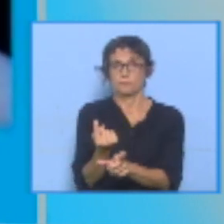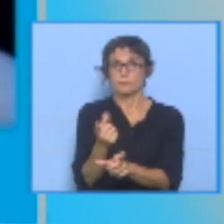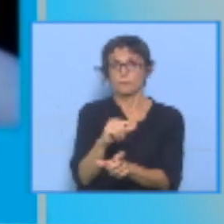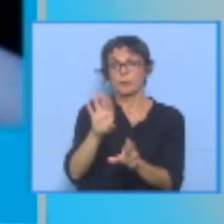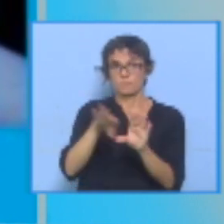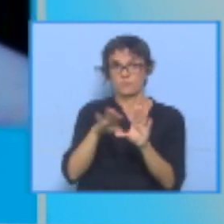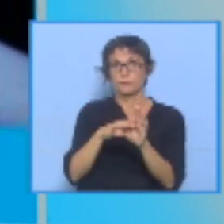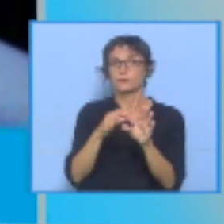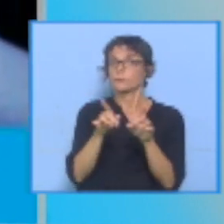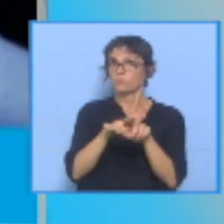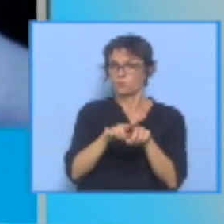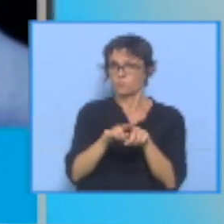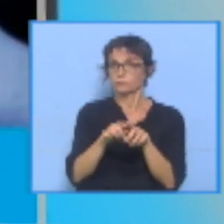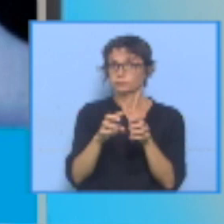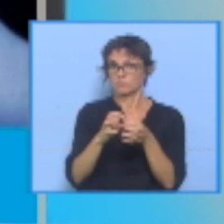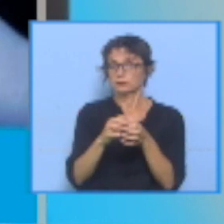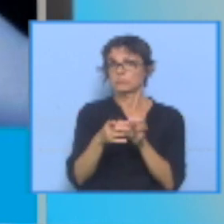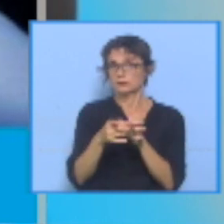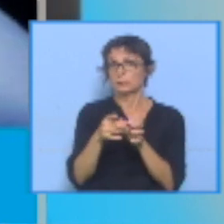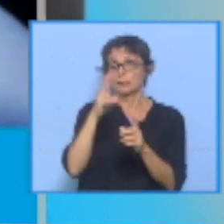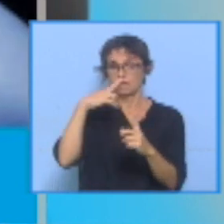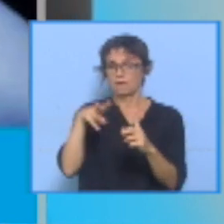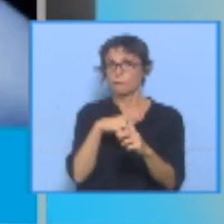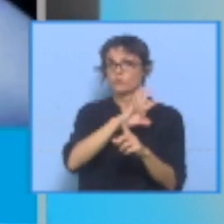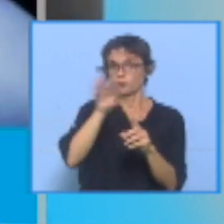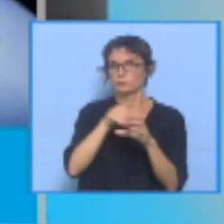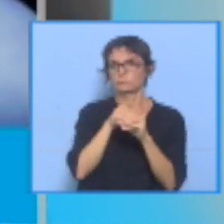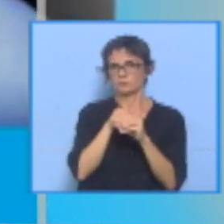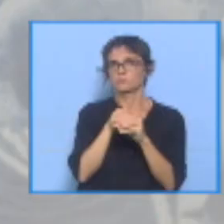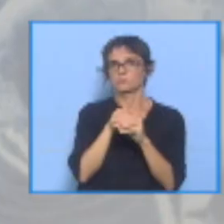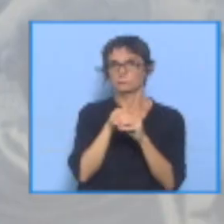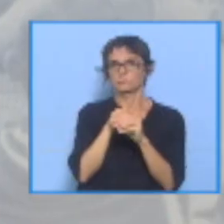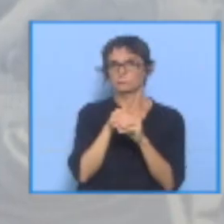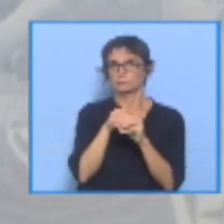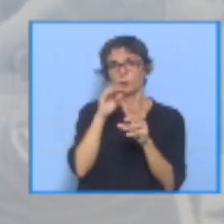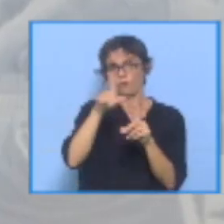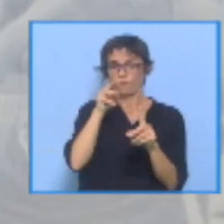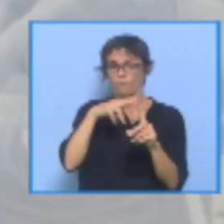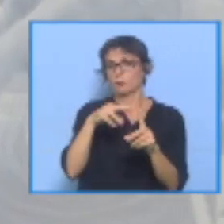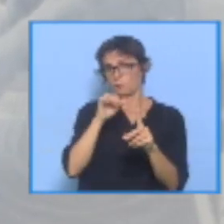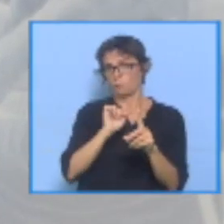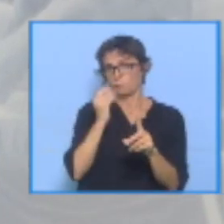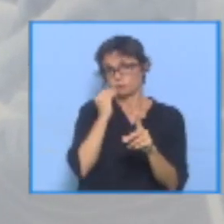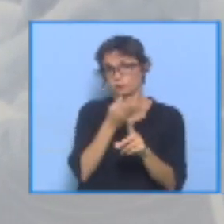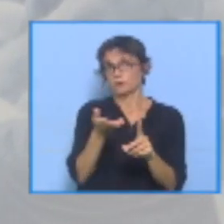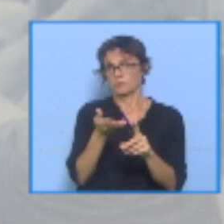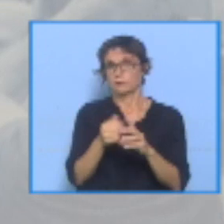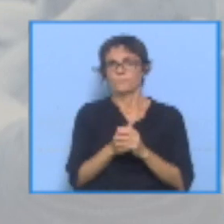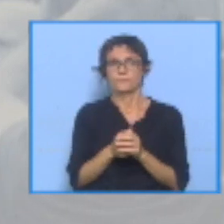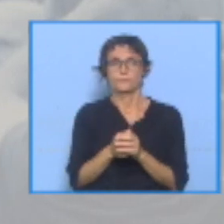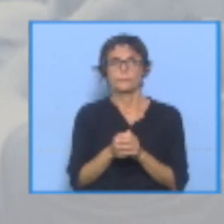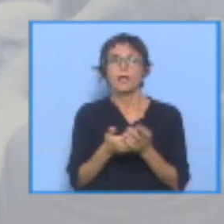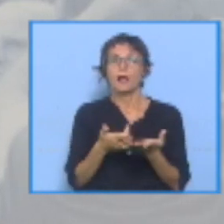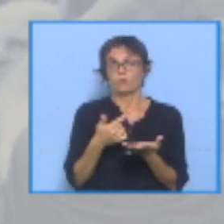também vai ter essa visão em conta. Agora, o que é preciso é as comunidades cristãs também